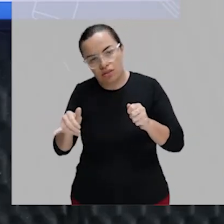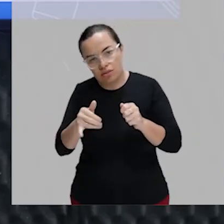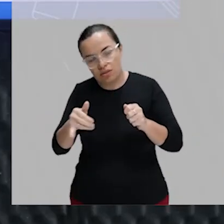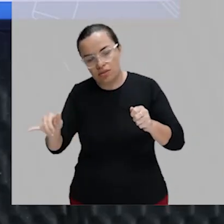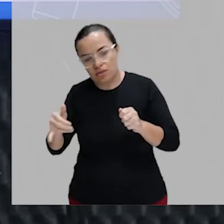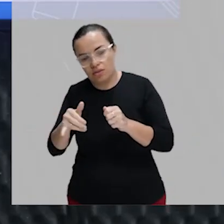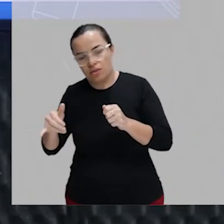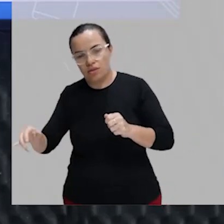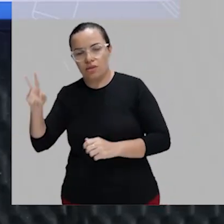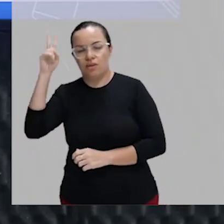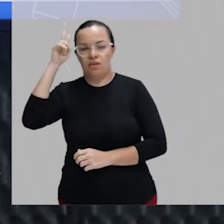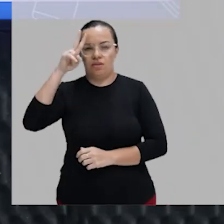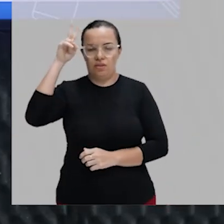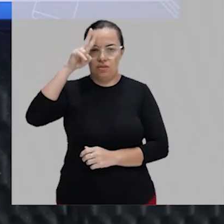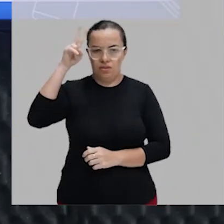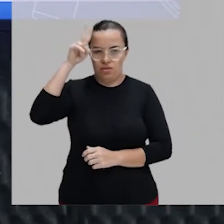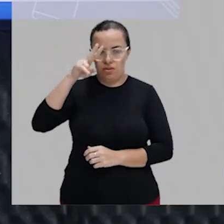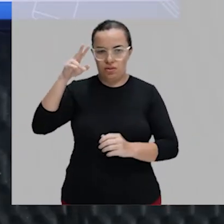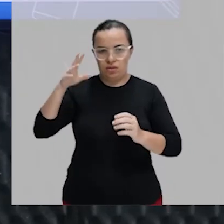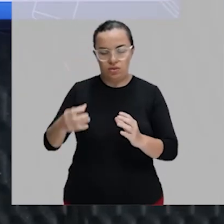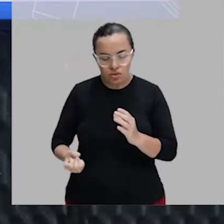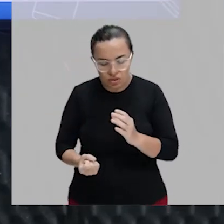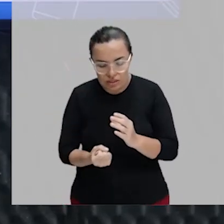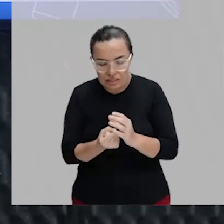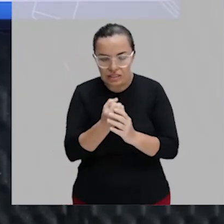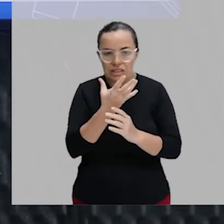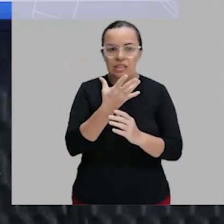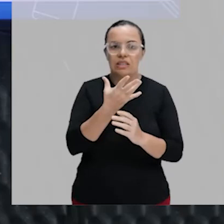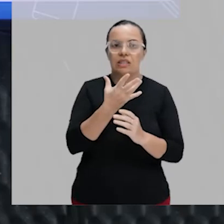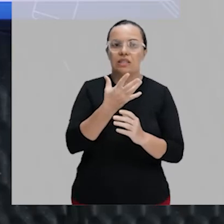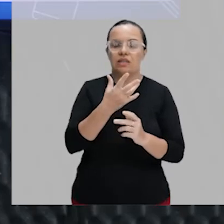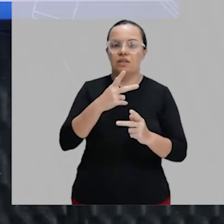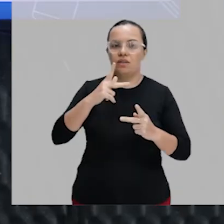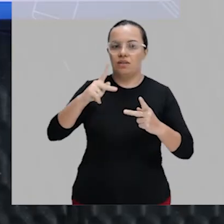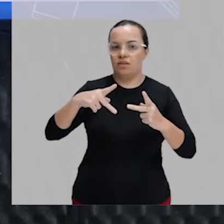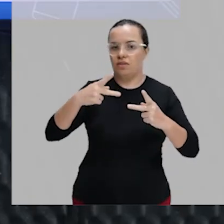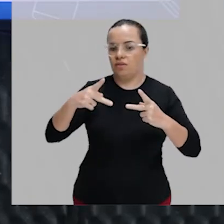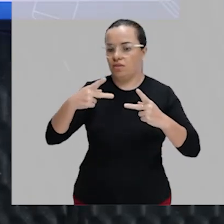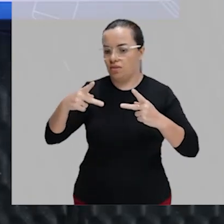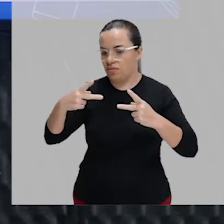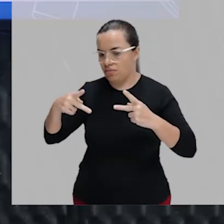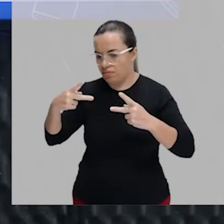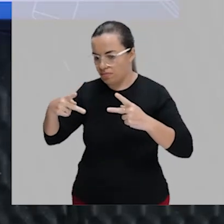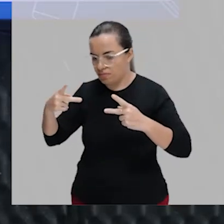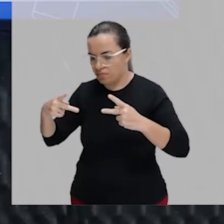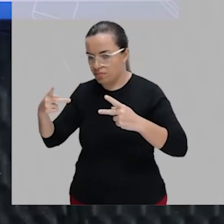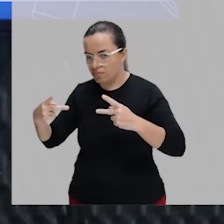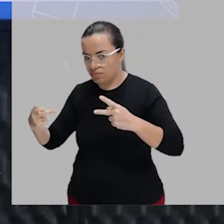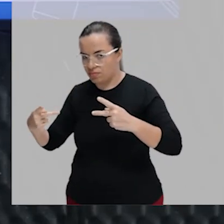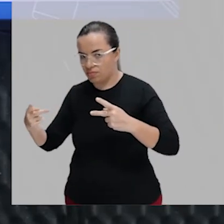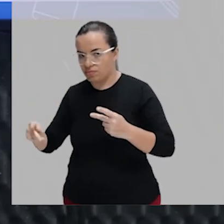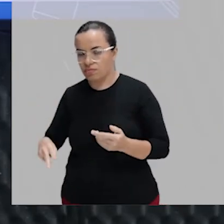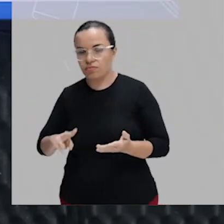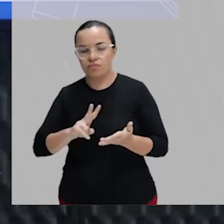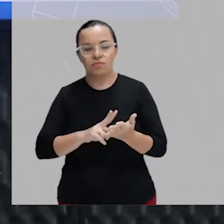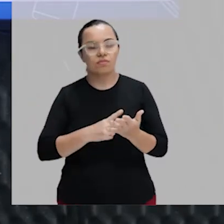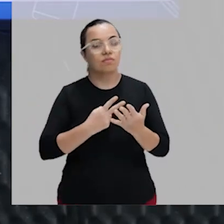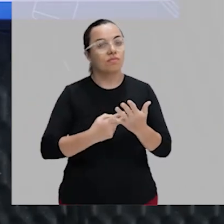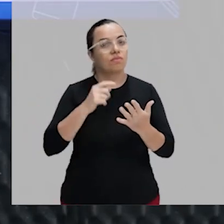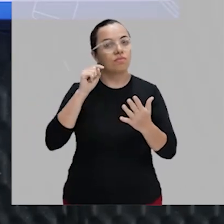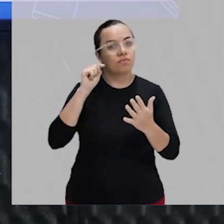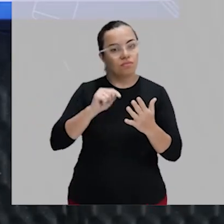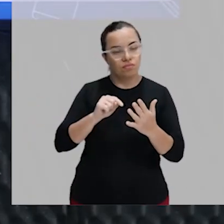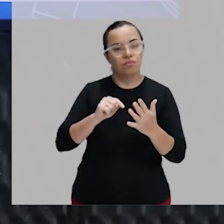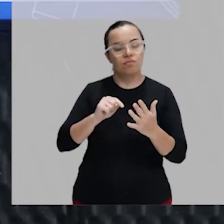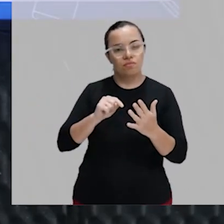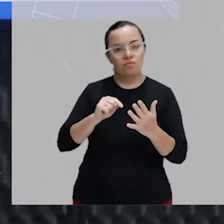durante o processo de síntese proteica, que é produção da proteína, né? Síntese significa produção. Durante esse